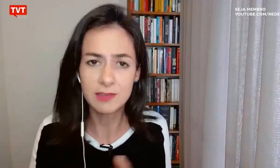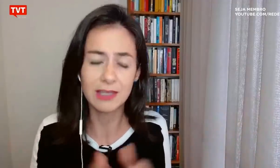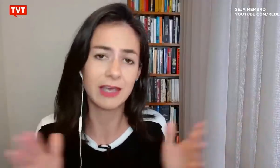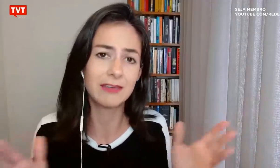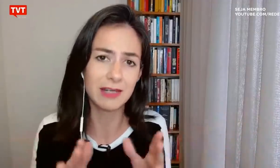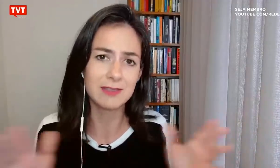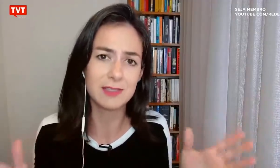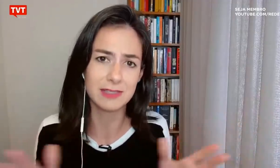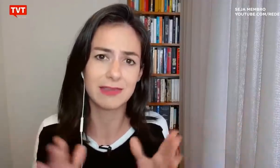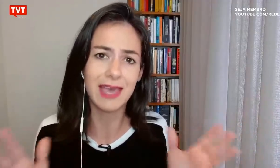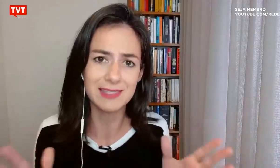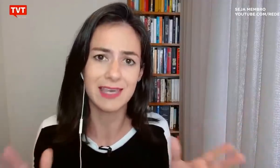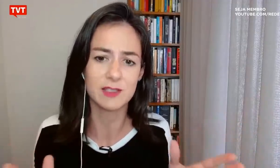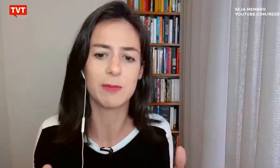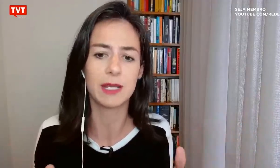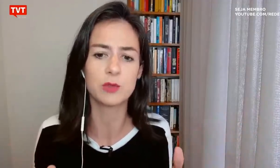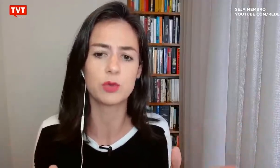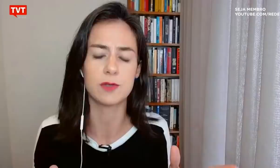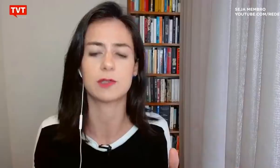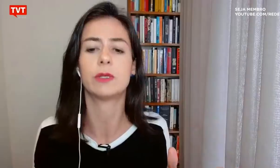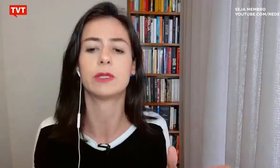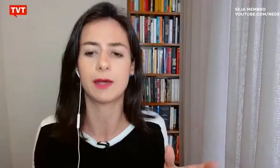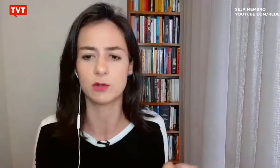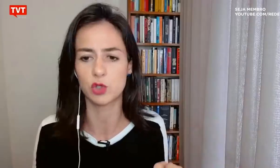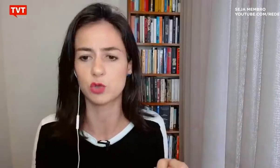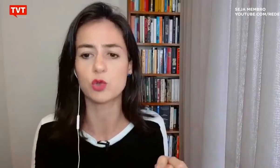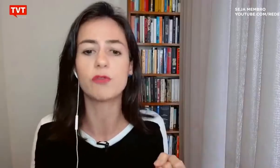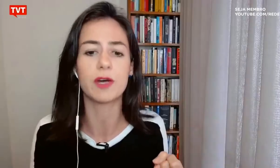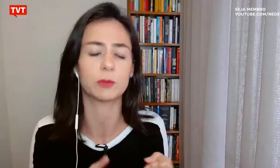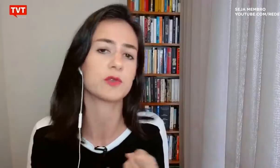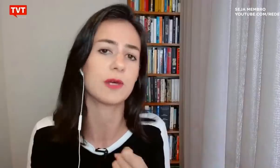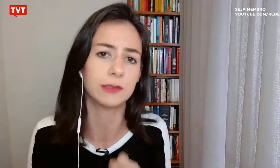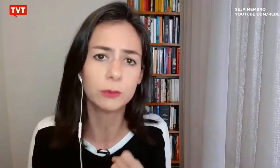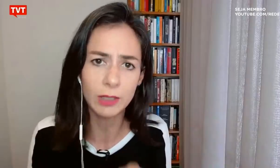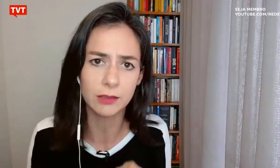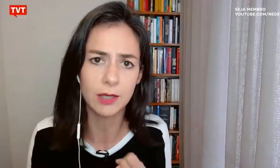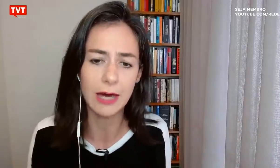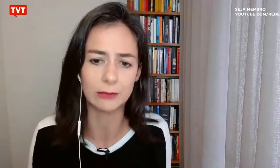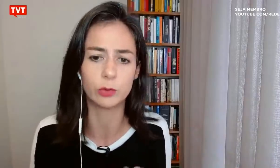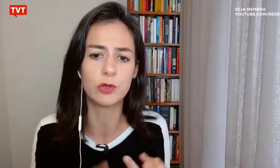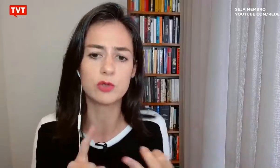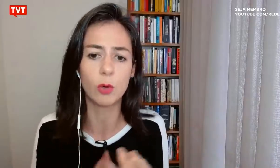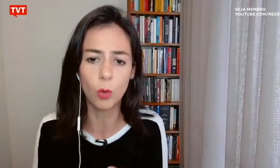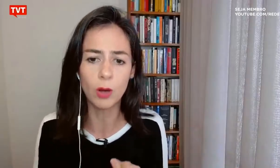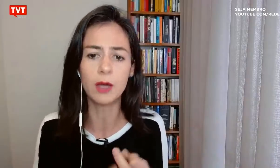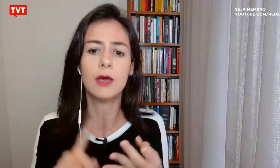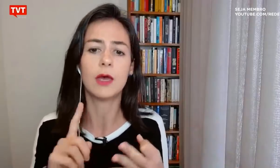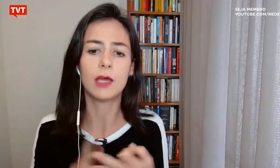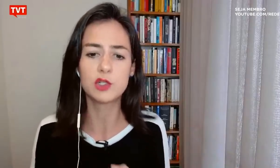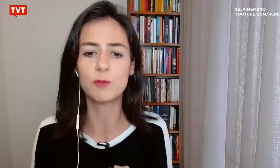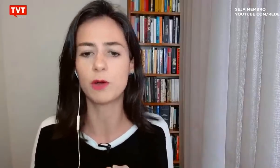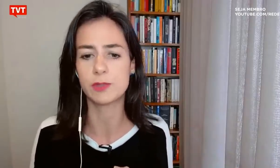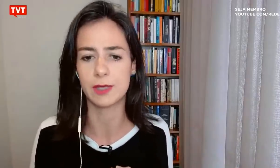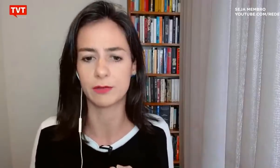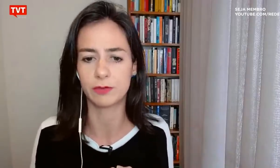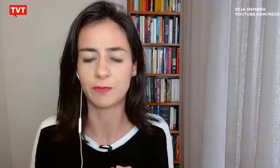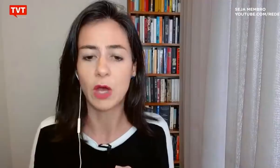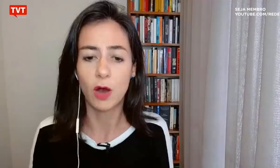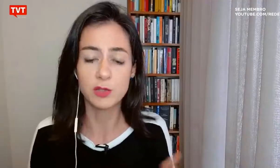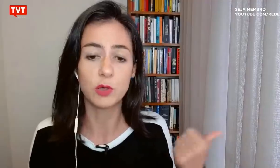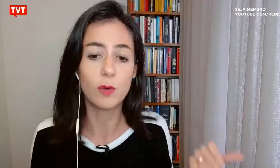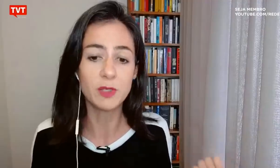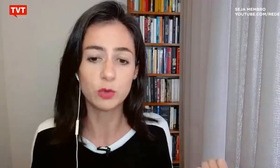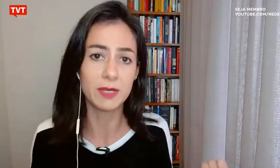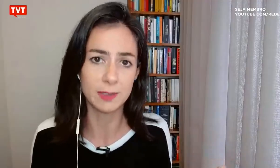é, entre esses 10 ex-ministros estão integrantes dos governos Fernando Henrique Cardoso, Lula e Dilma